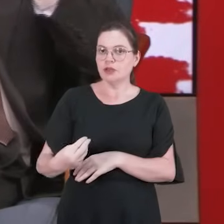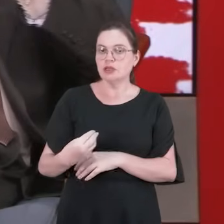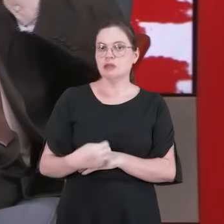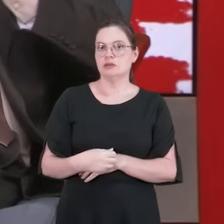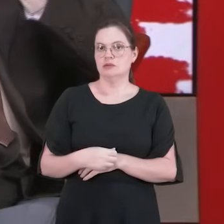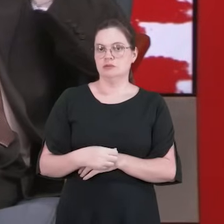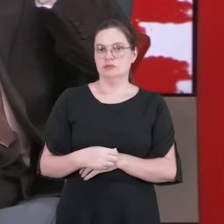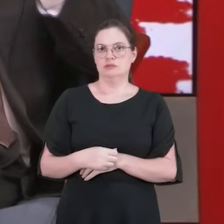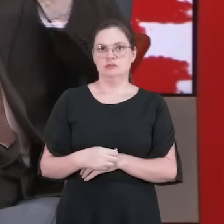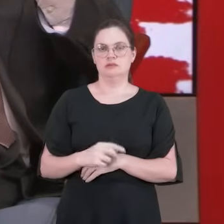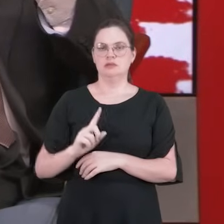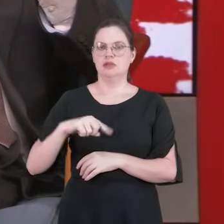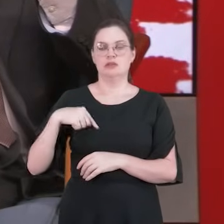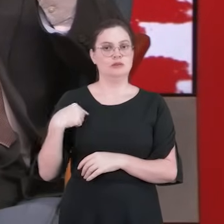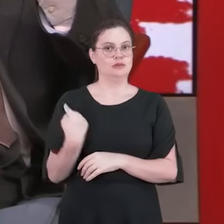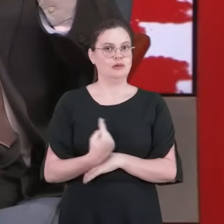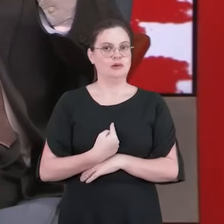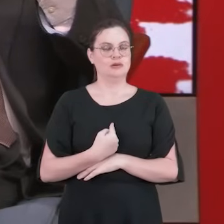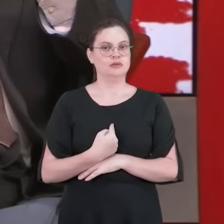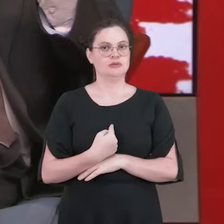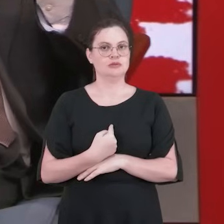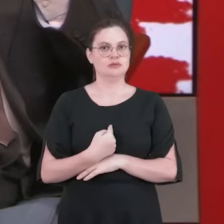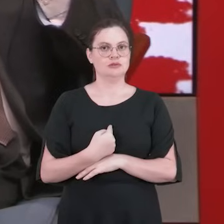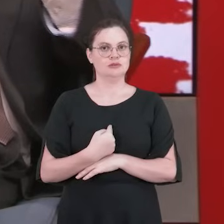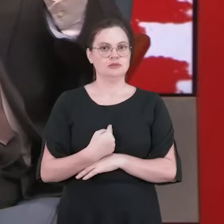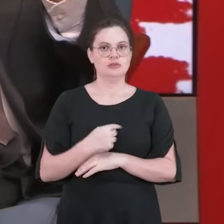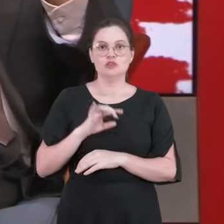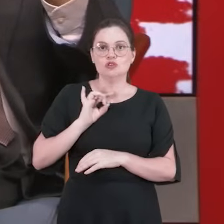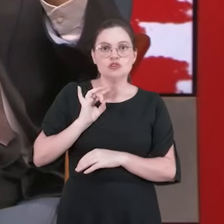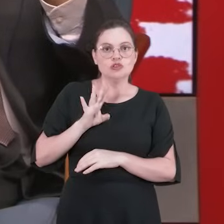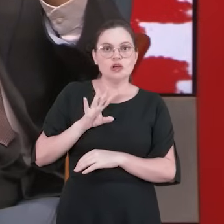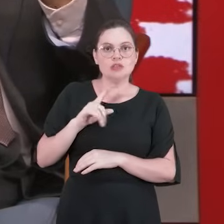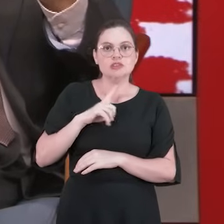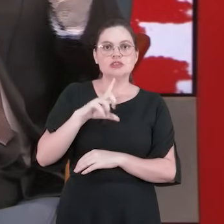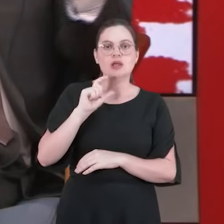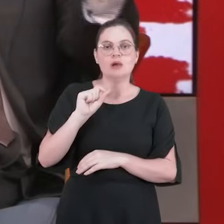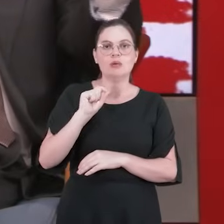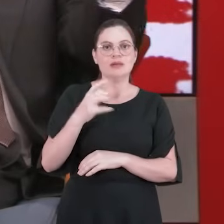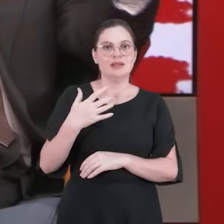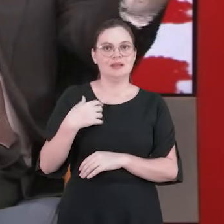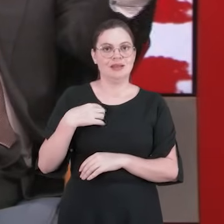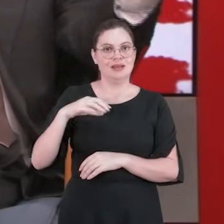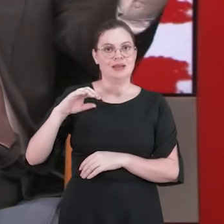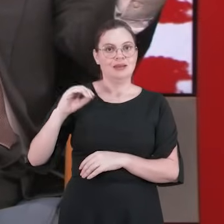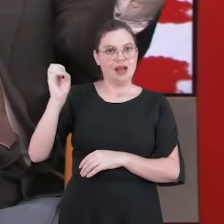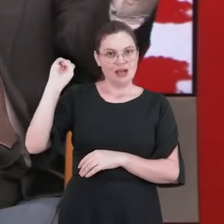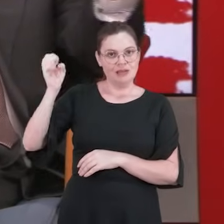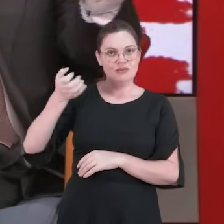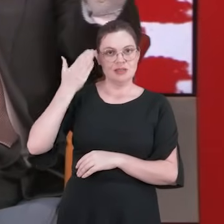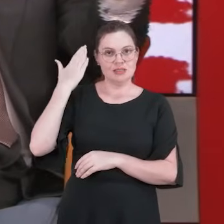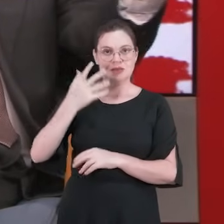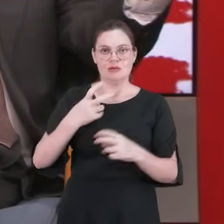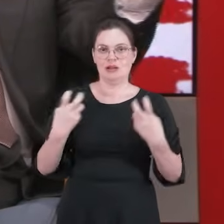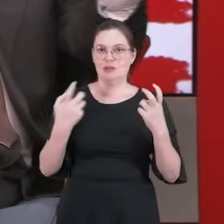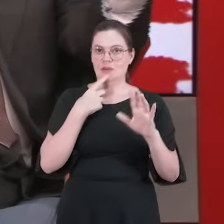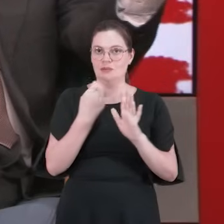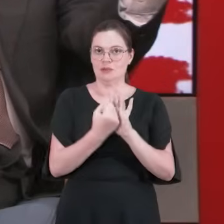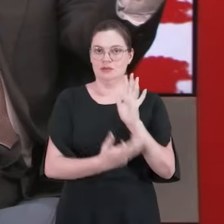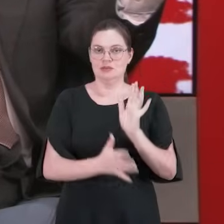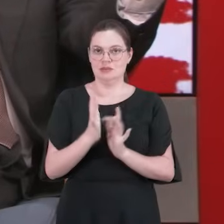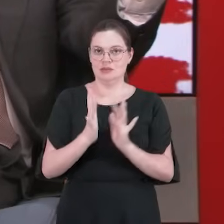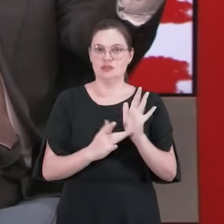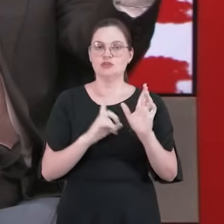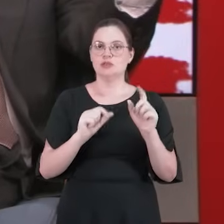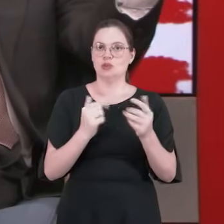filho. Nós só tínhamos de orientação o clamor pelo sangue de Jesus, que